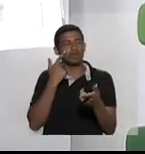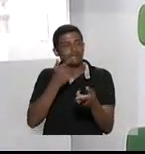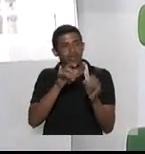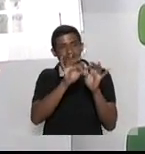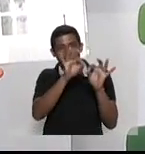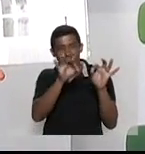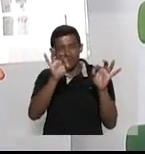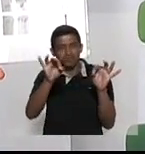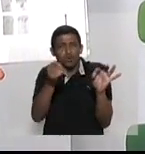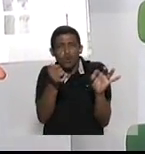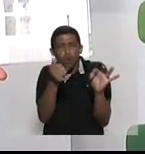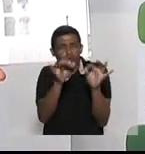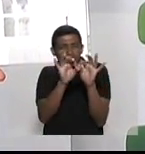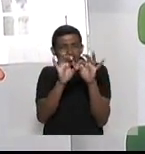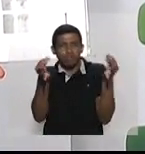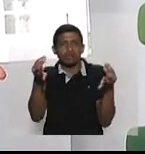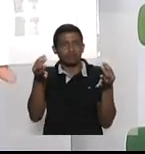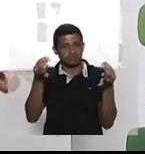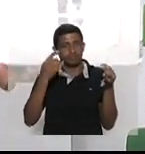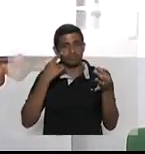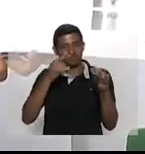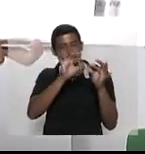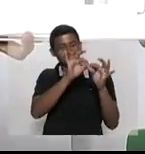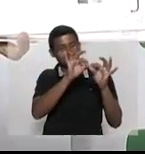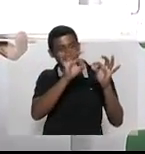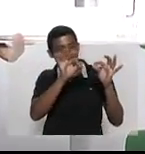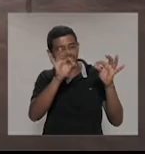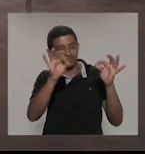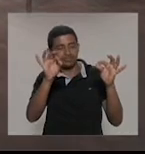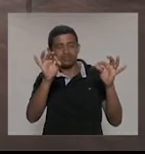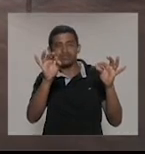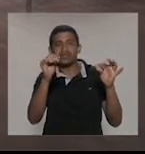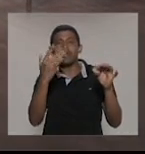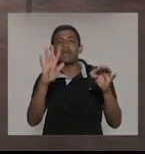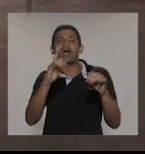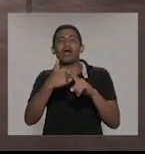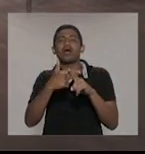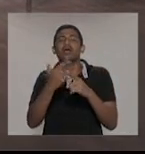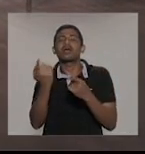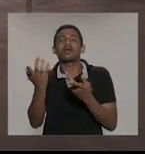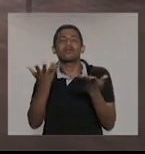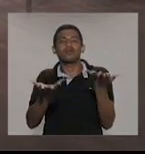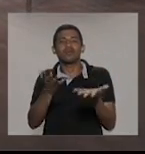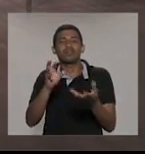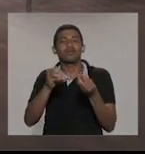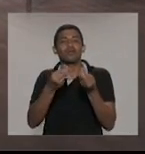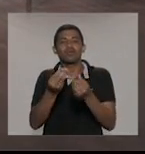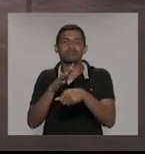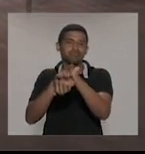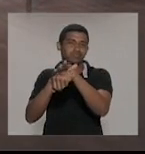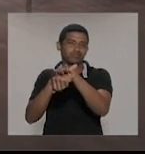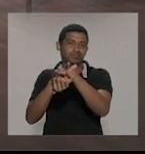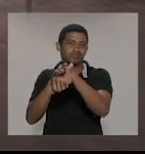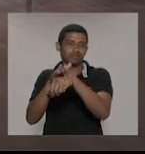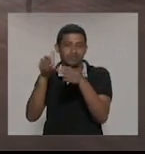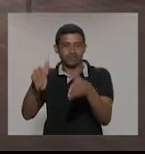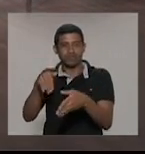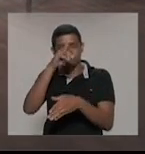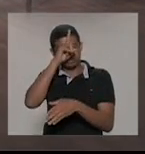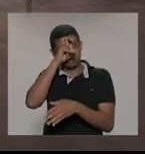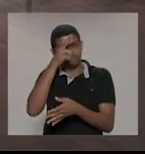lá, ali. olha o fio aqui, quase se rompendo, porque agora ele tá doente lá, tá atingido pela guerra no